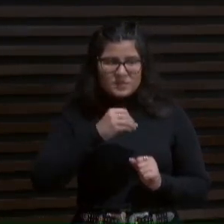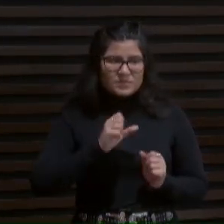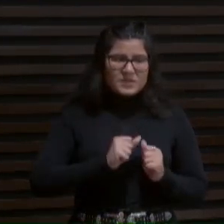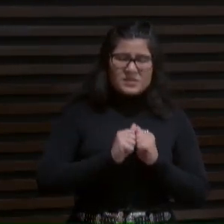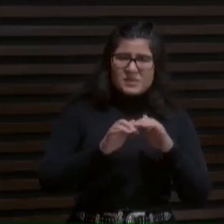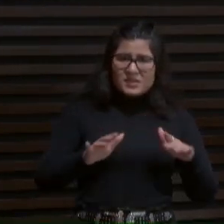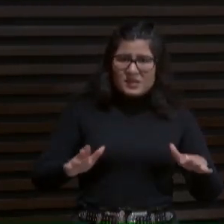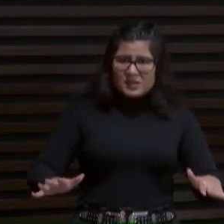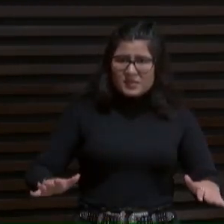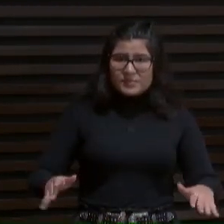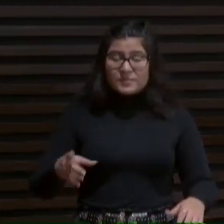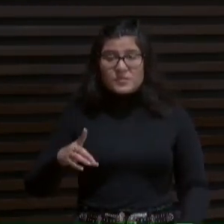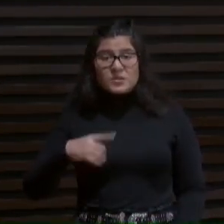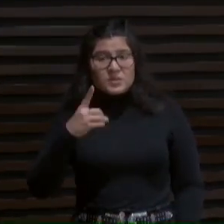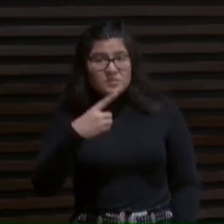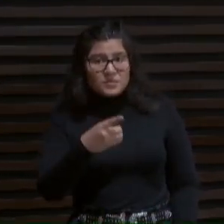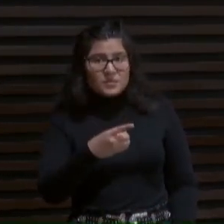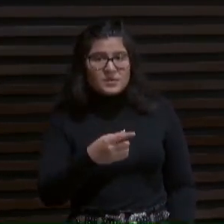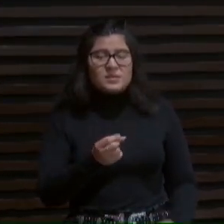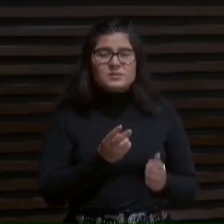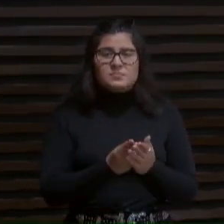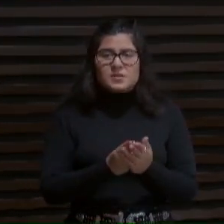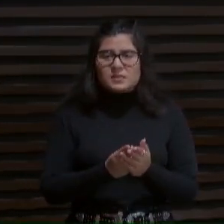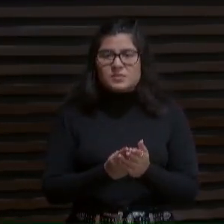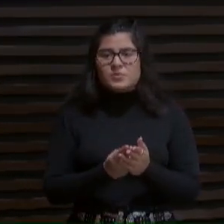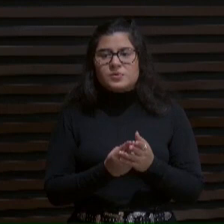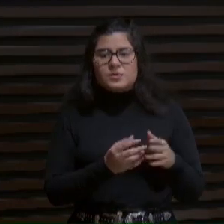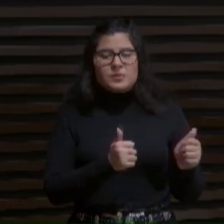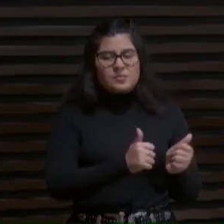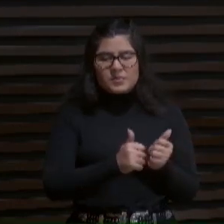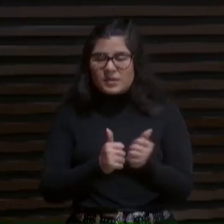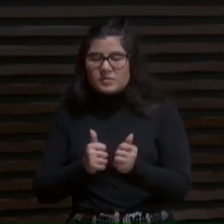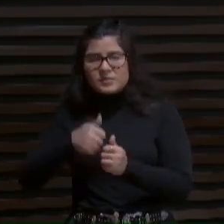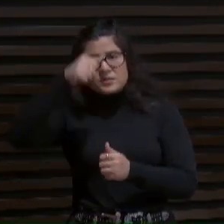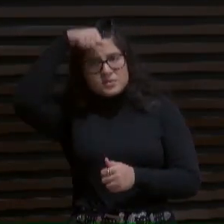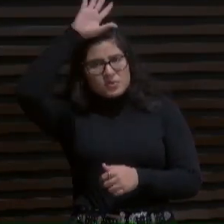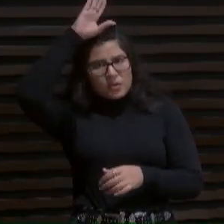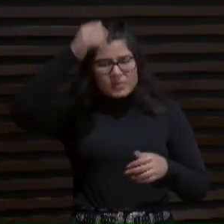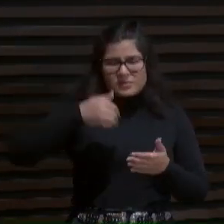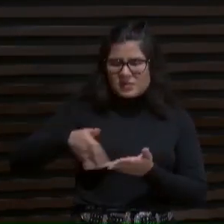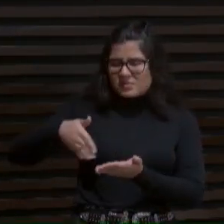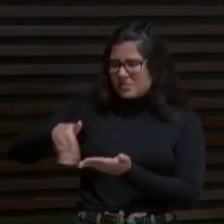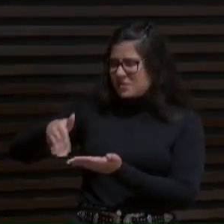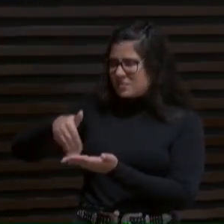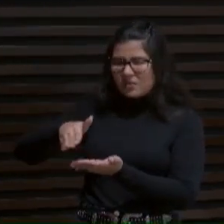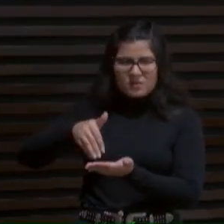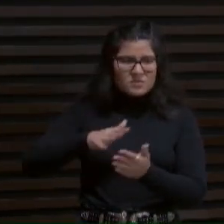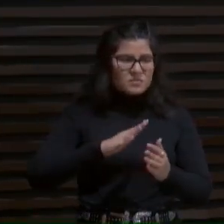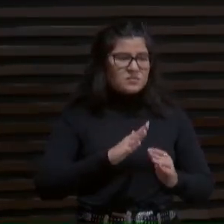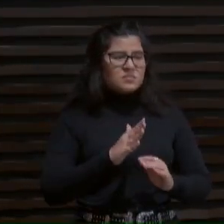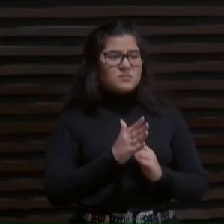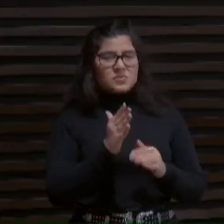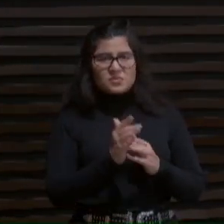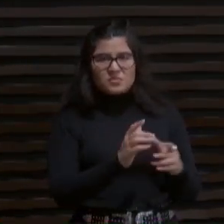60 anos depois, mesmo estando ali naquele território, os romanos conseguiram expulsar ele de todo aquele território, e